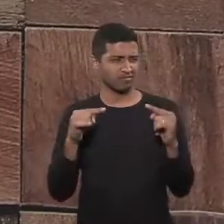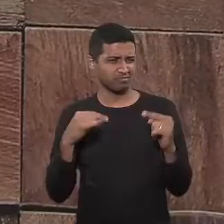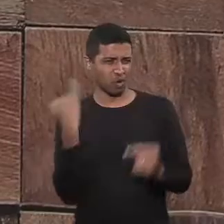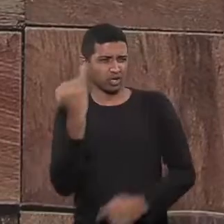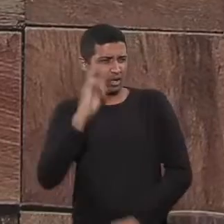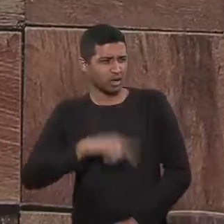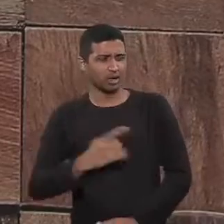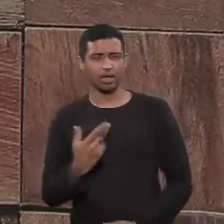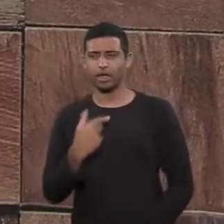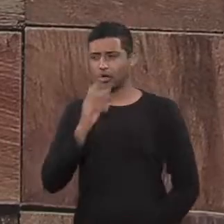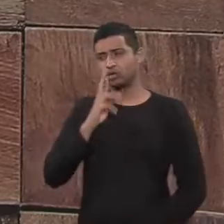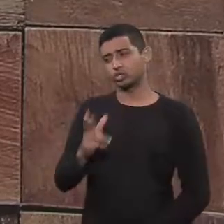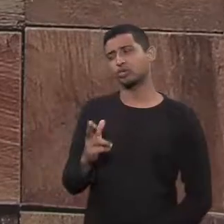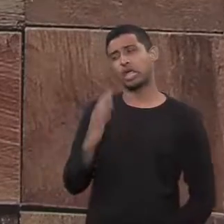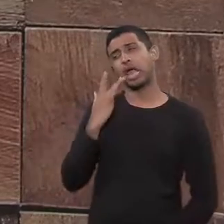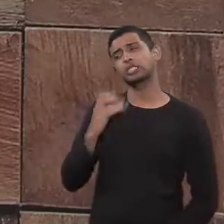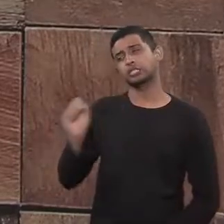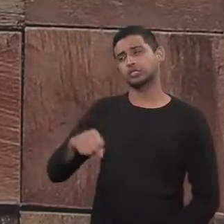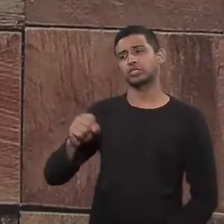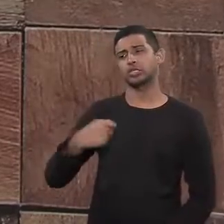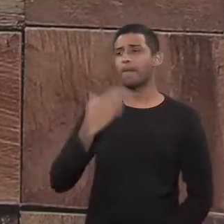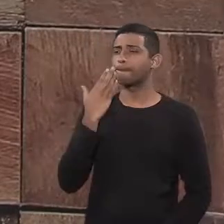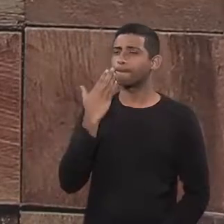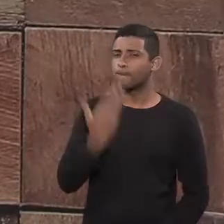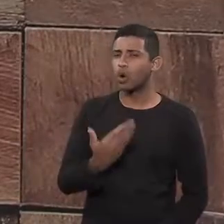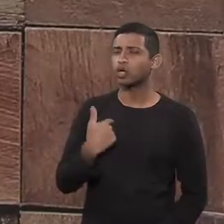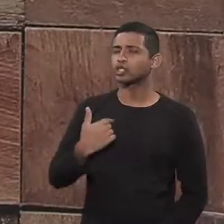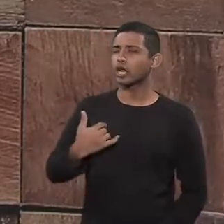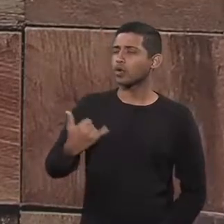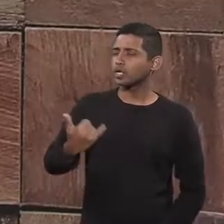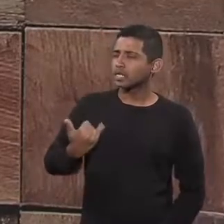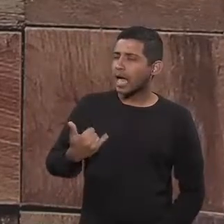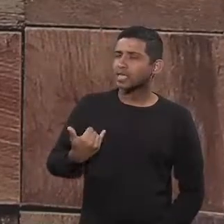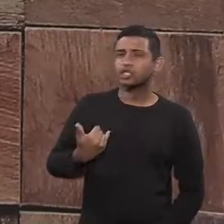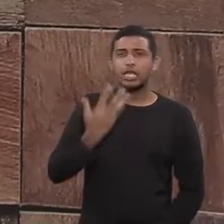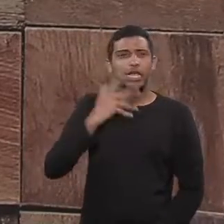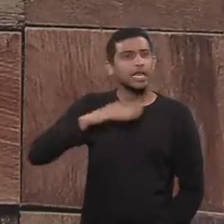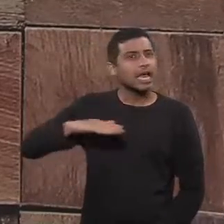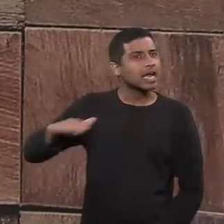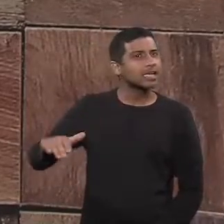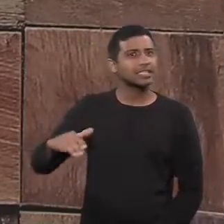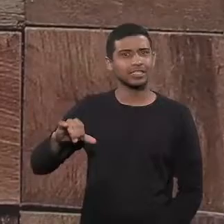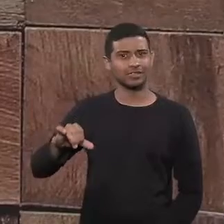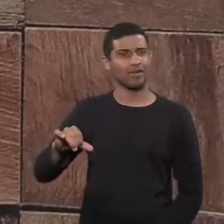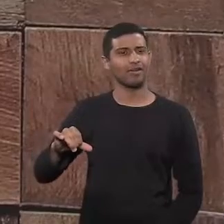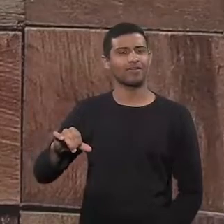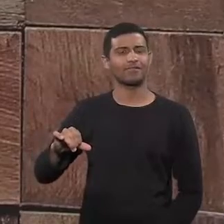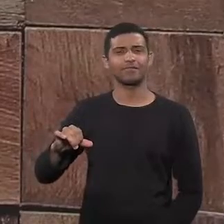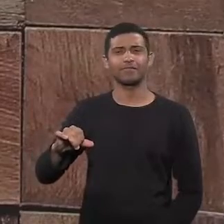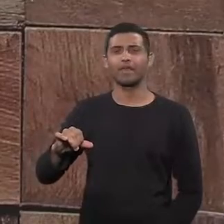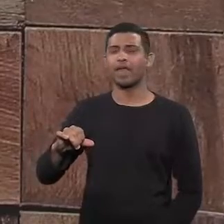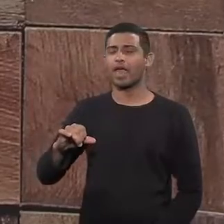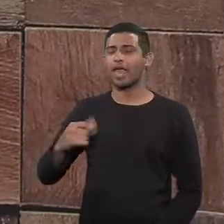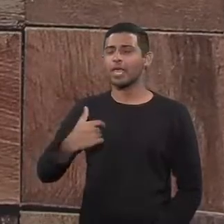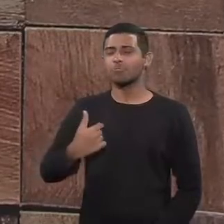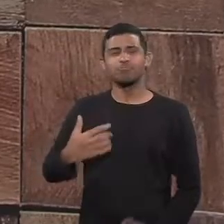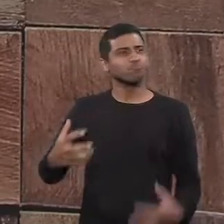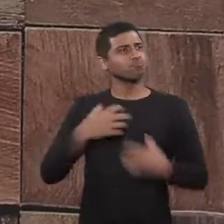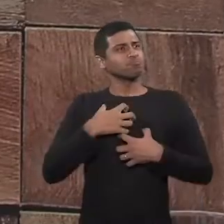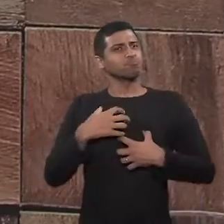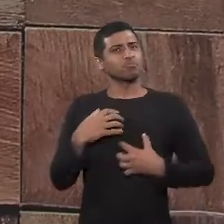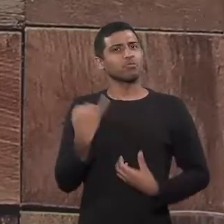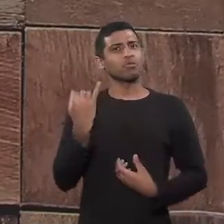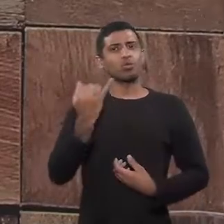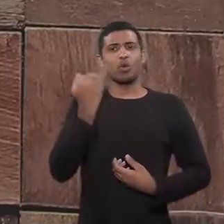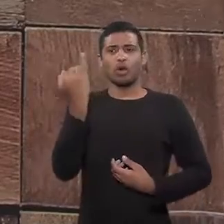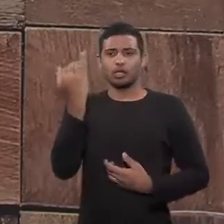é relevante? Aí eu respondi, eu acho que sim, porque mostra que desde criança o valor que isso